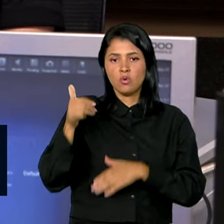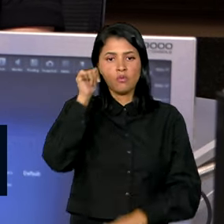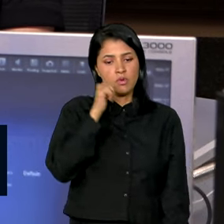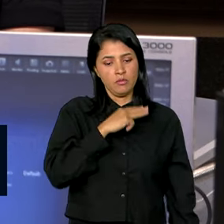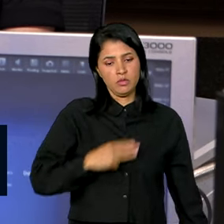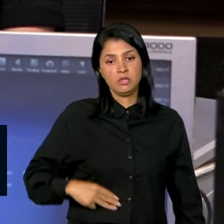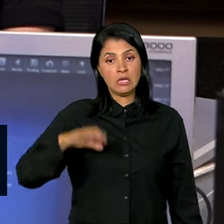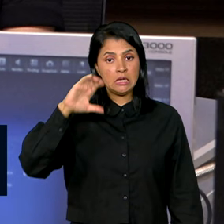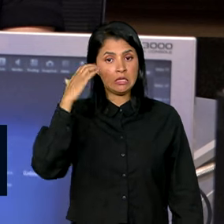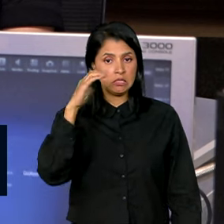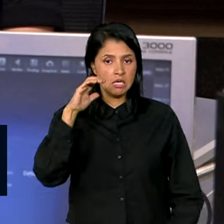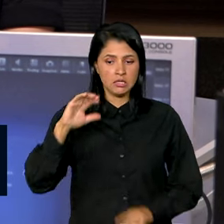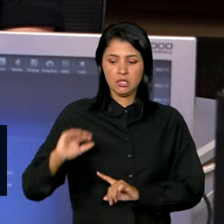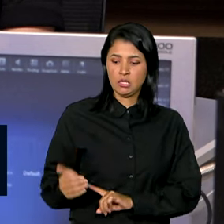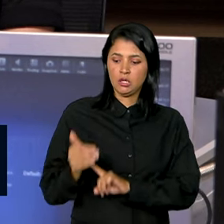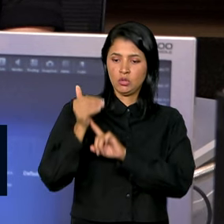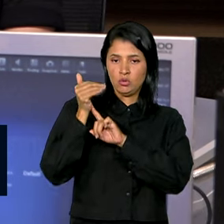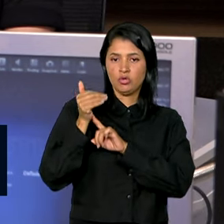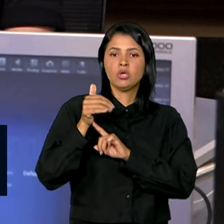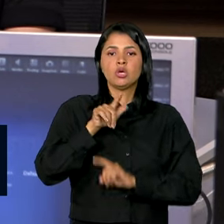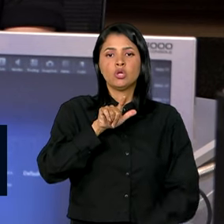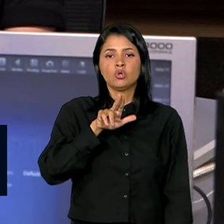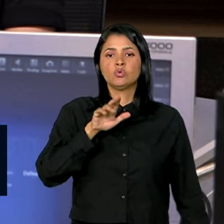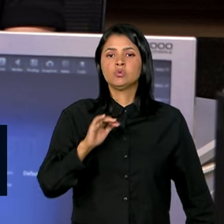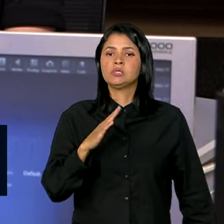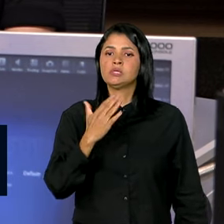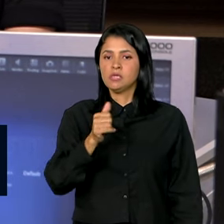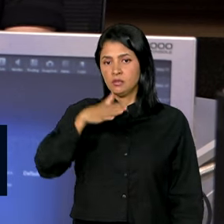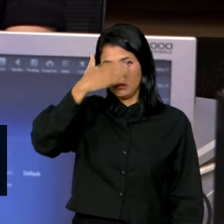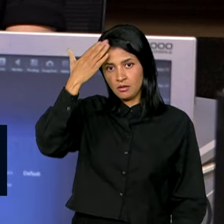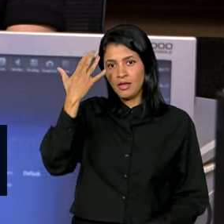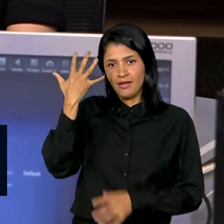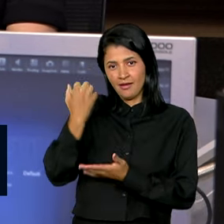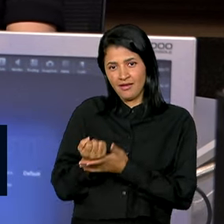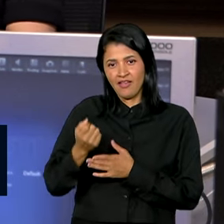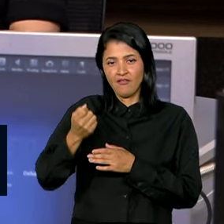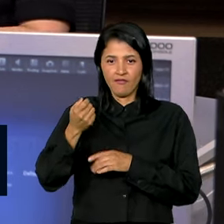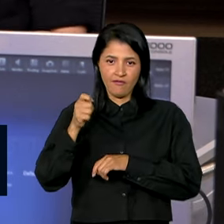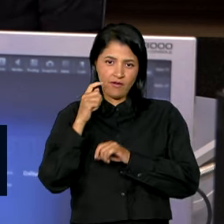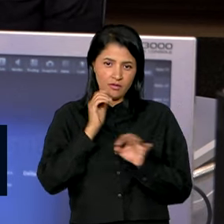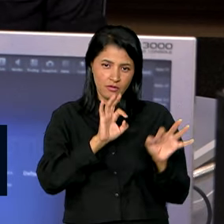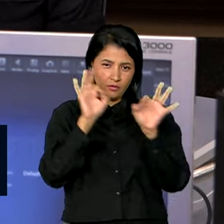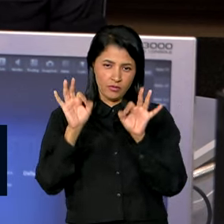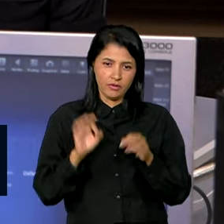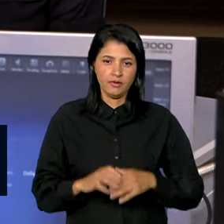ministra da Ciência, Tecnologia e Inovação, Luciana Santos. A entrevista gravada você acompanha agora.